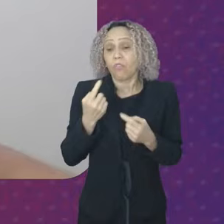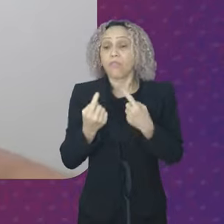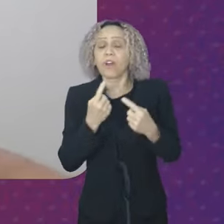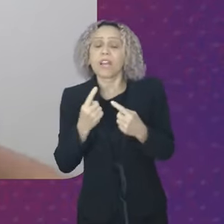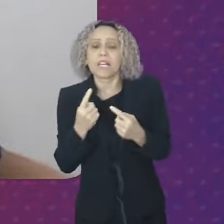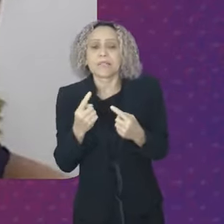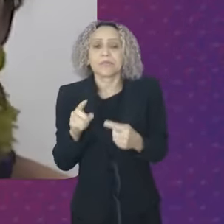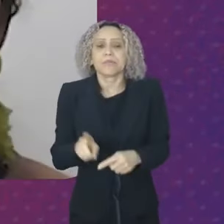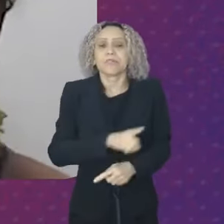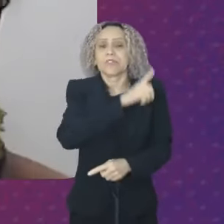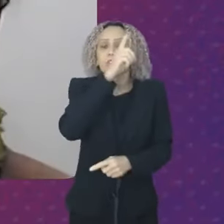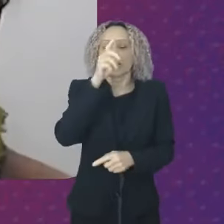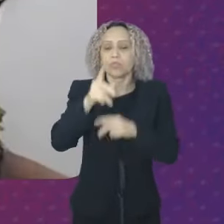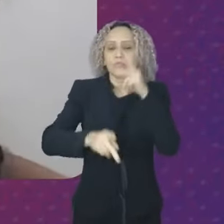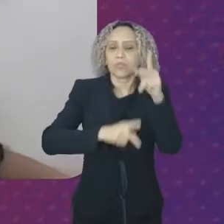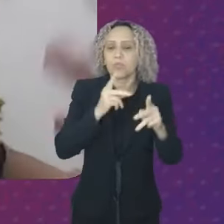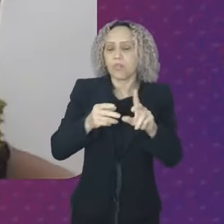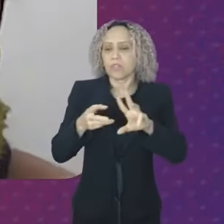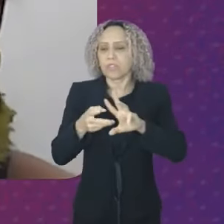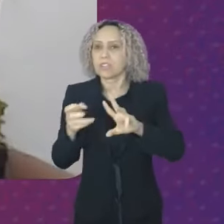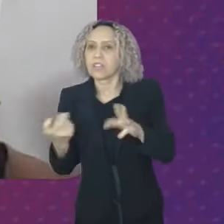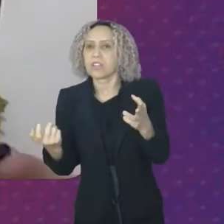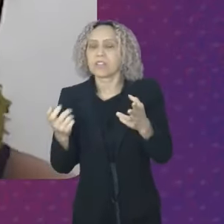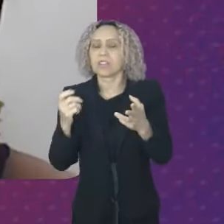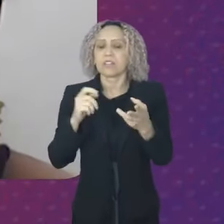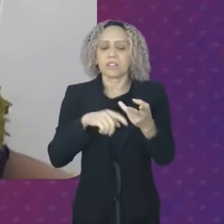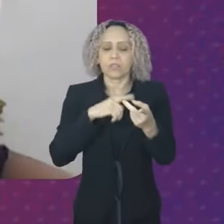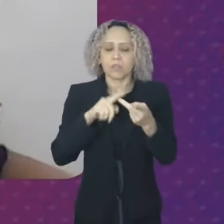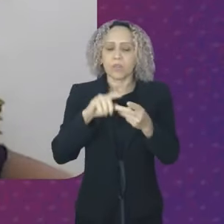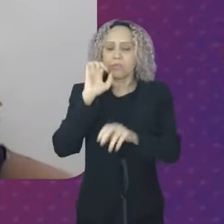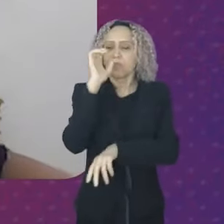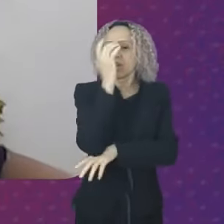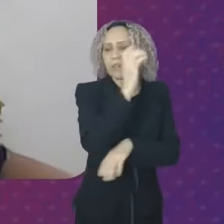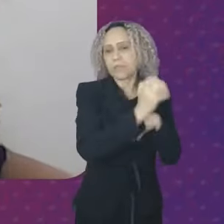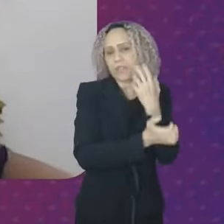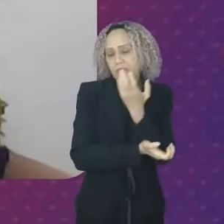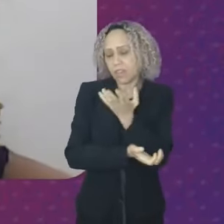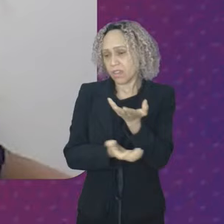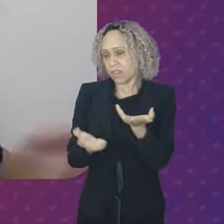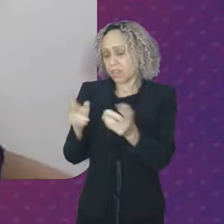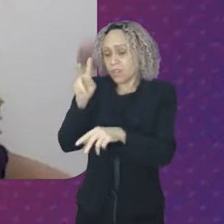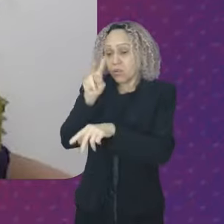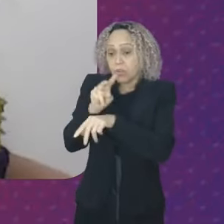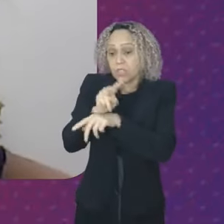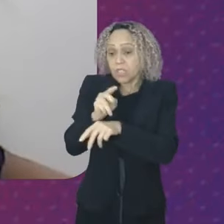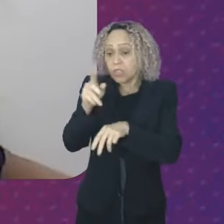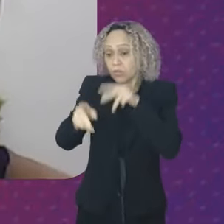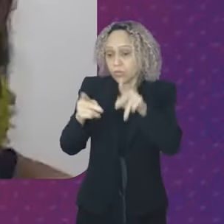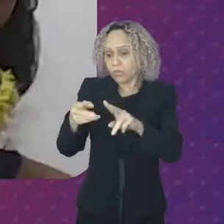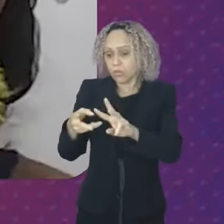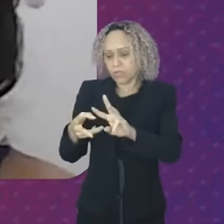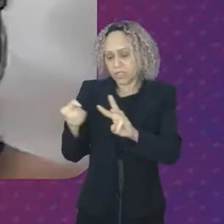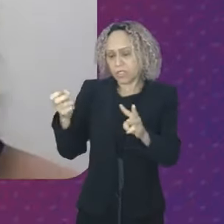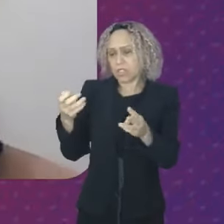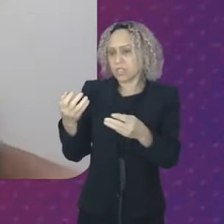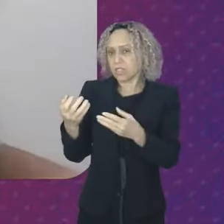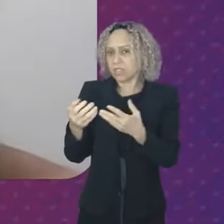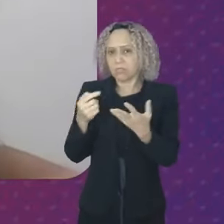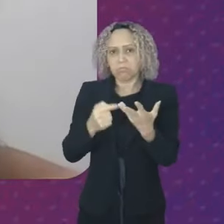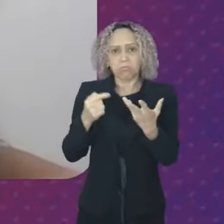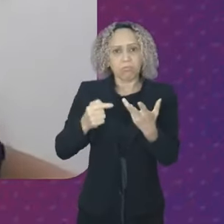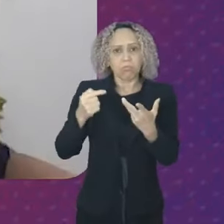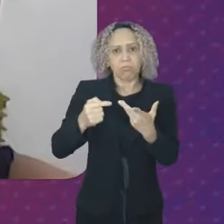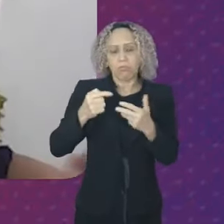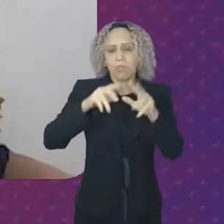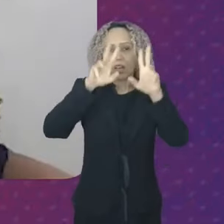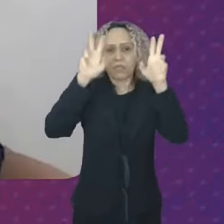sobre o meio ambiente, a gente vai falar sobre a preservação dos povos indígenas, sobre a forma como